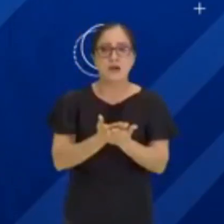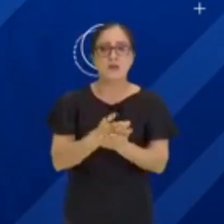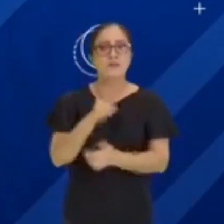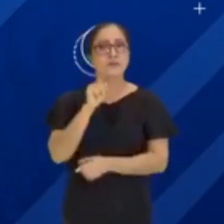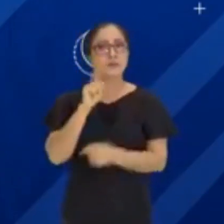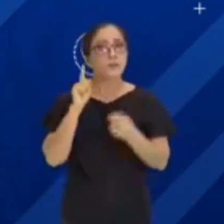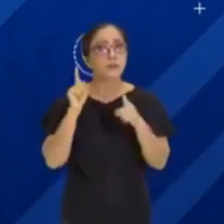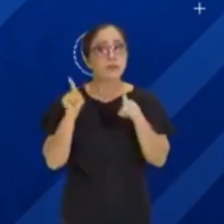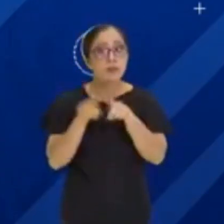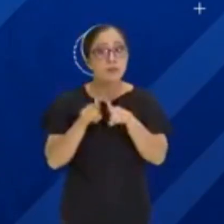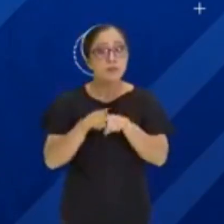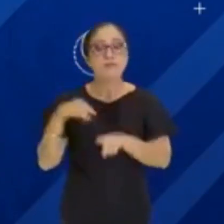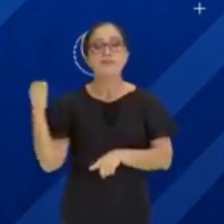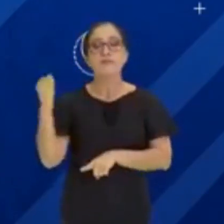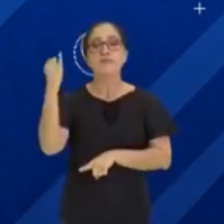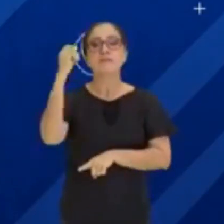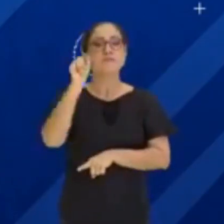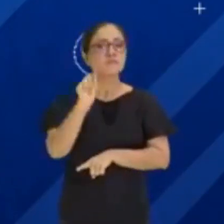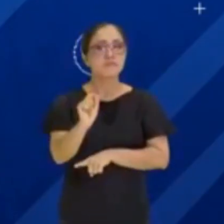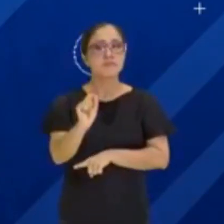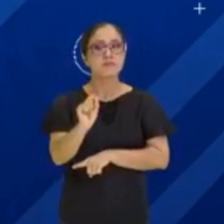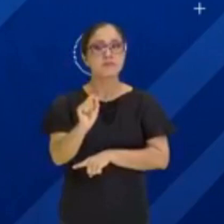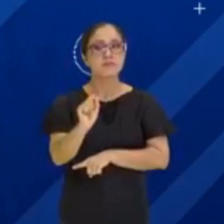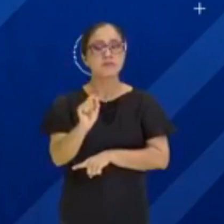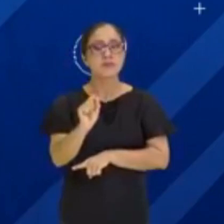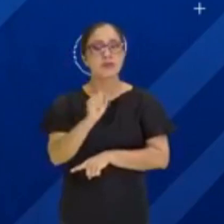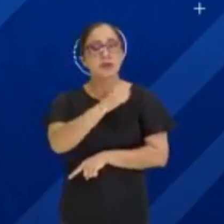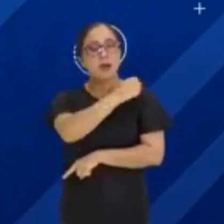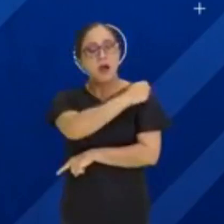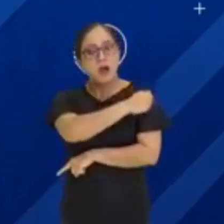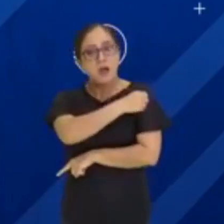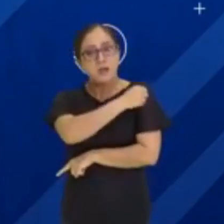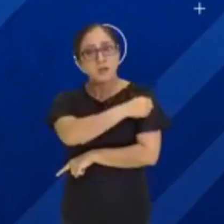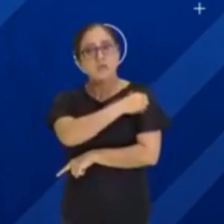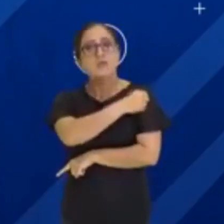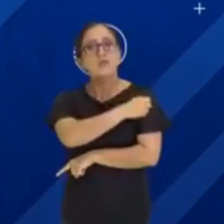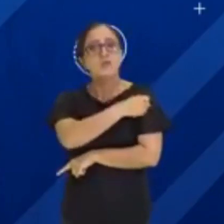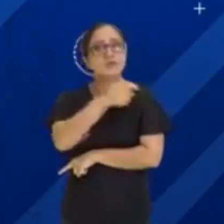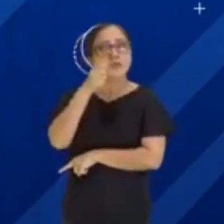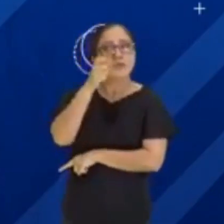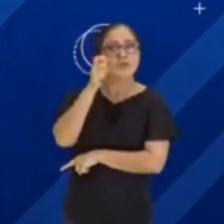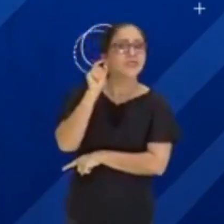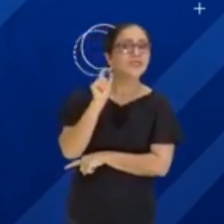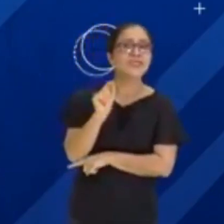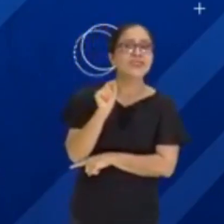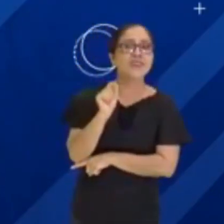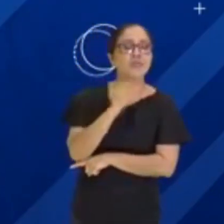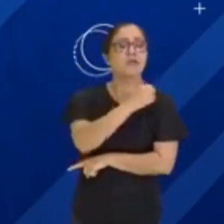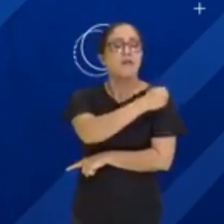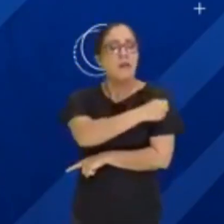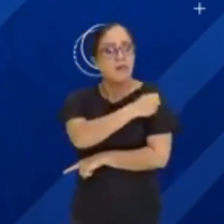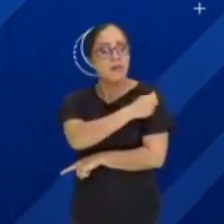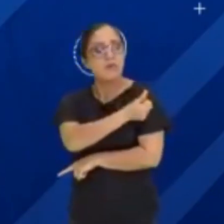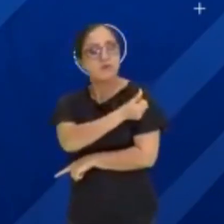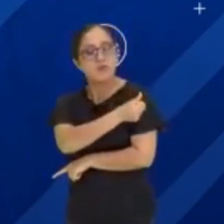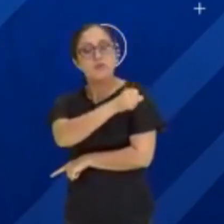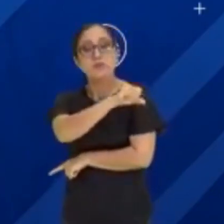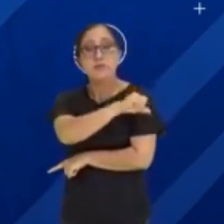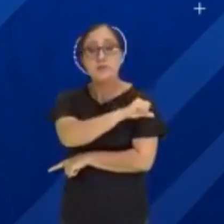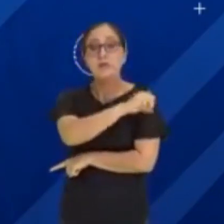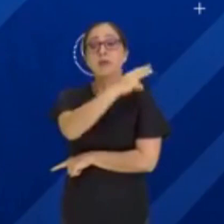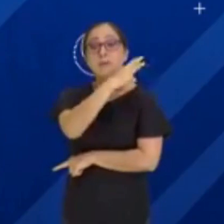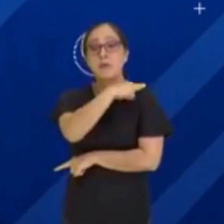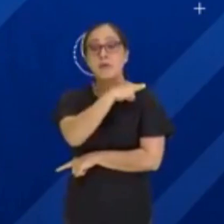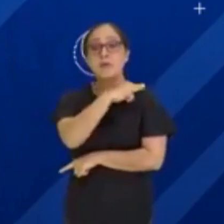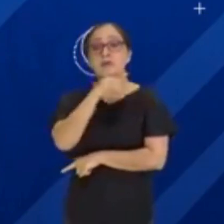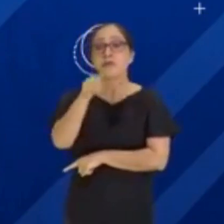importante, não há nivelamento. Ou seja, elas podem ser assistidas por alunos do ensino fundamental, médio